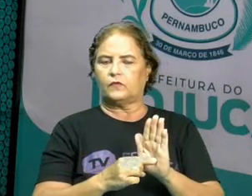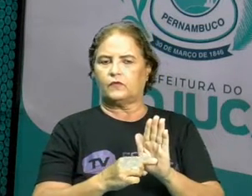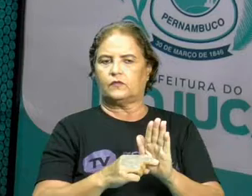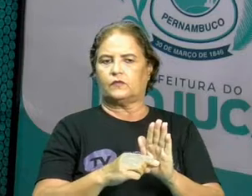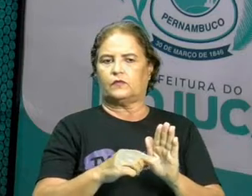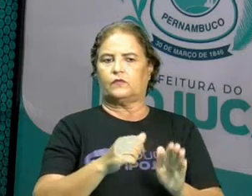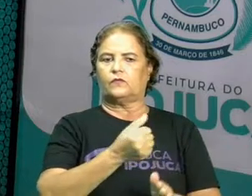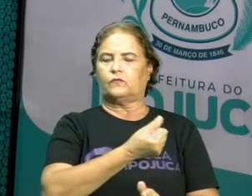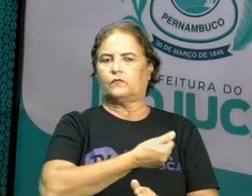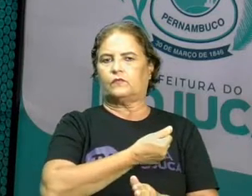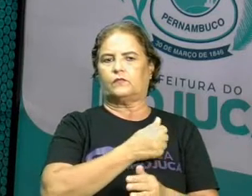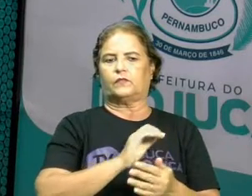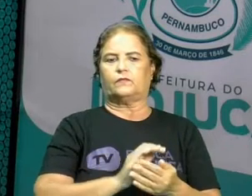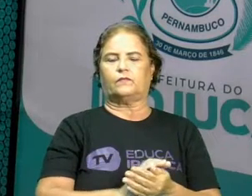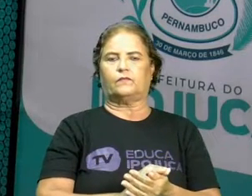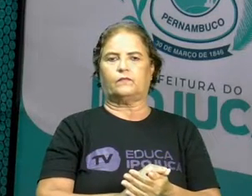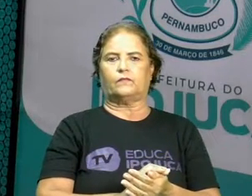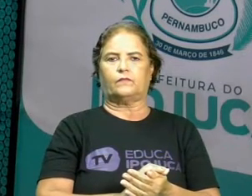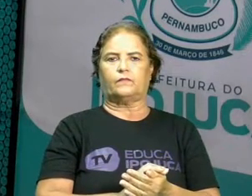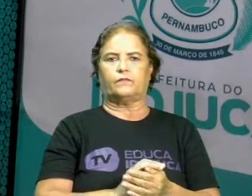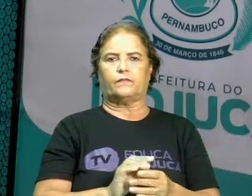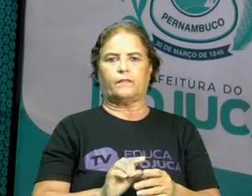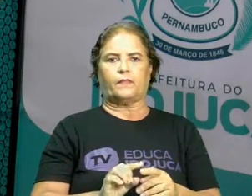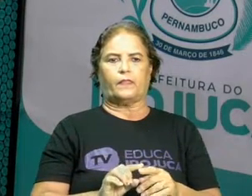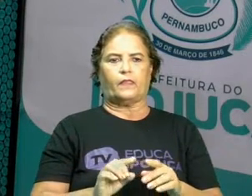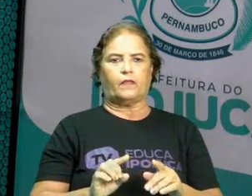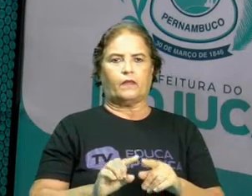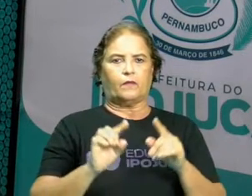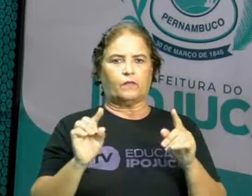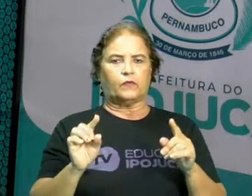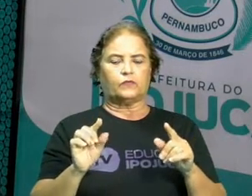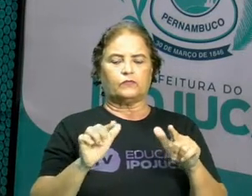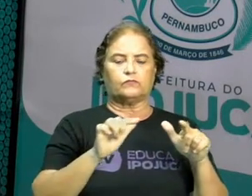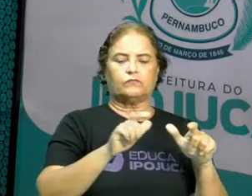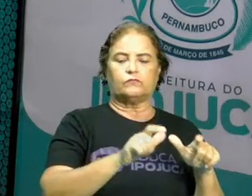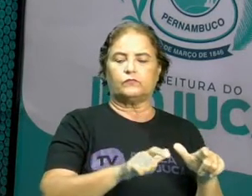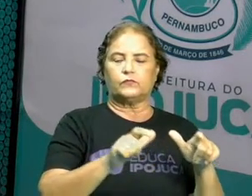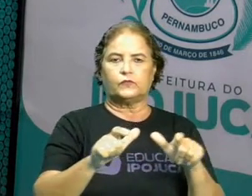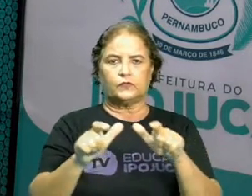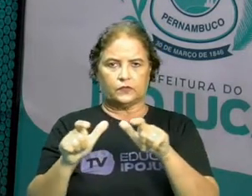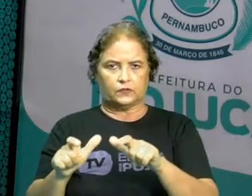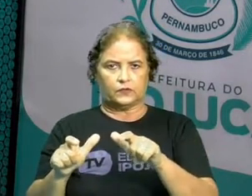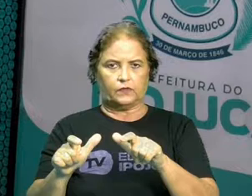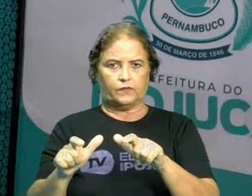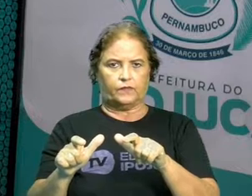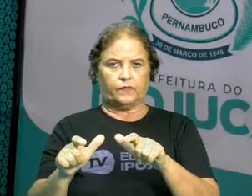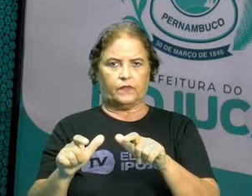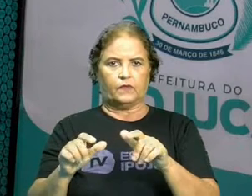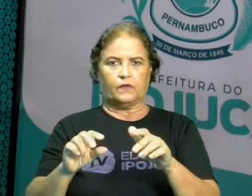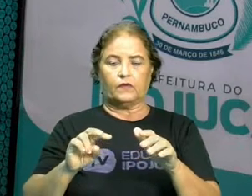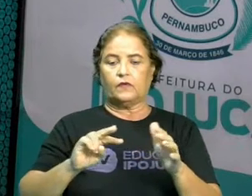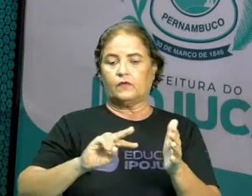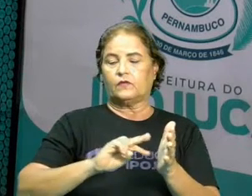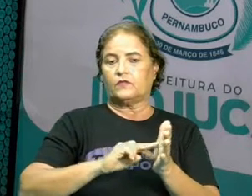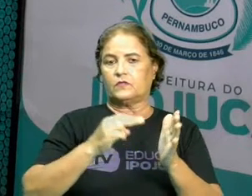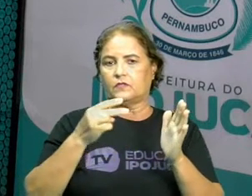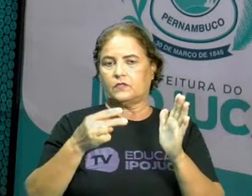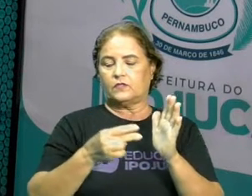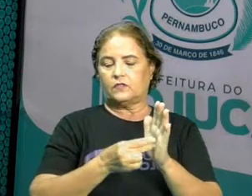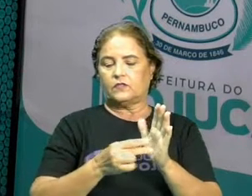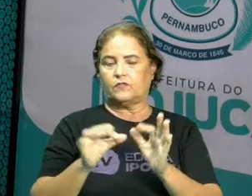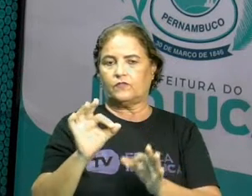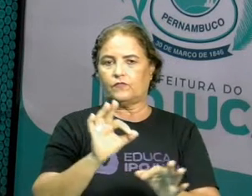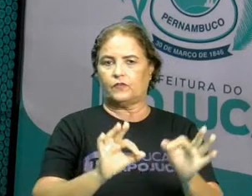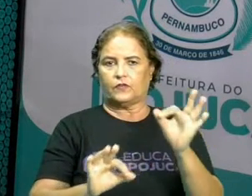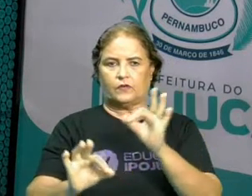número. Pois é. Então, a posição, que significa a ordem com que esses